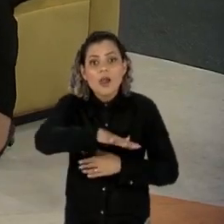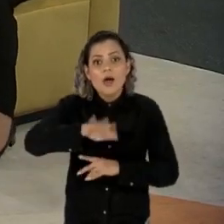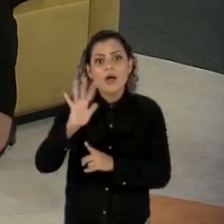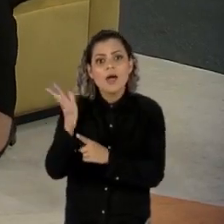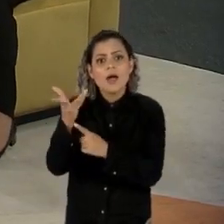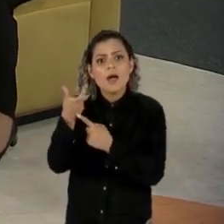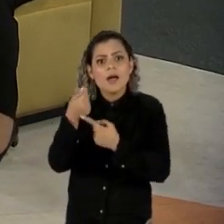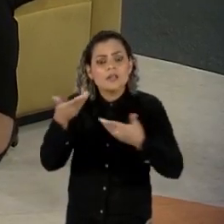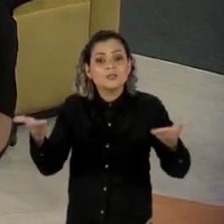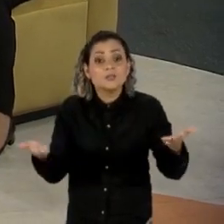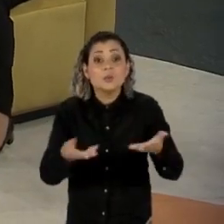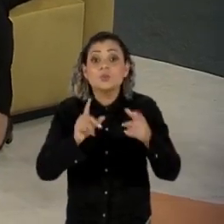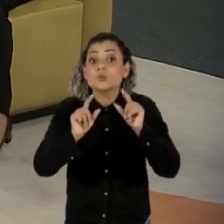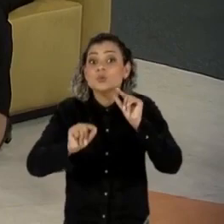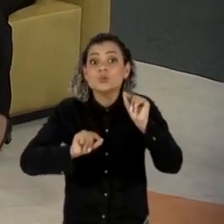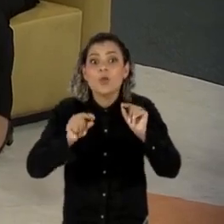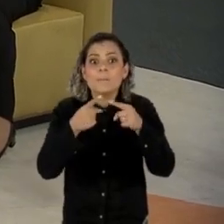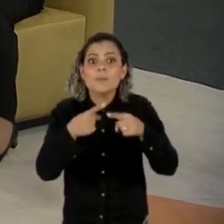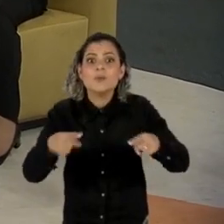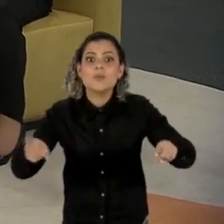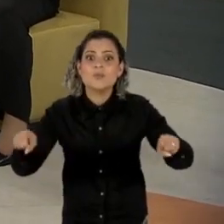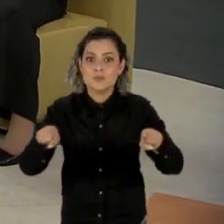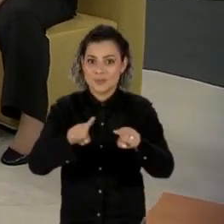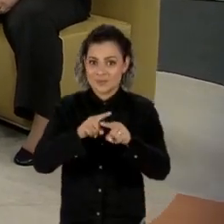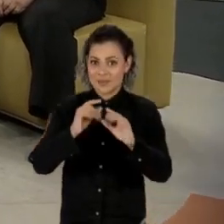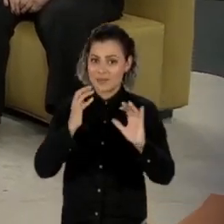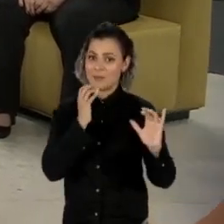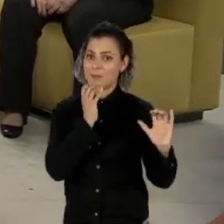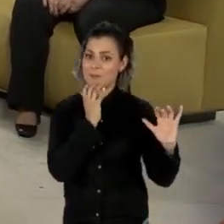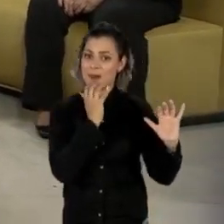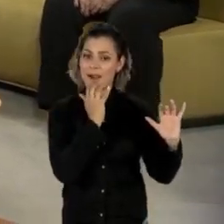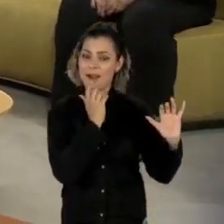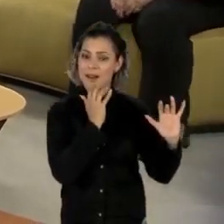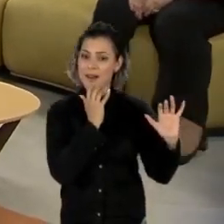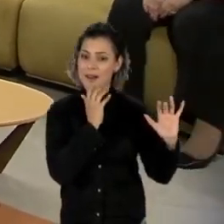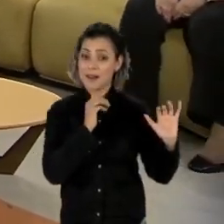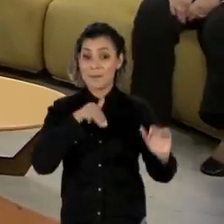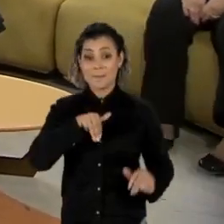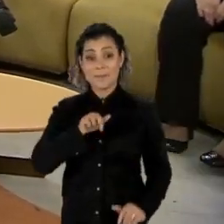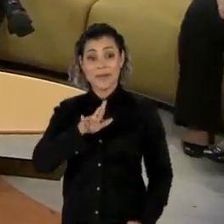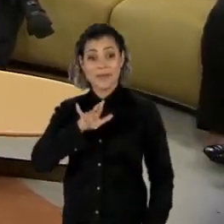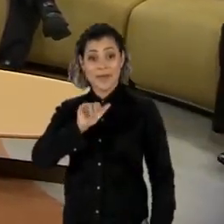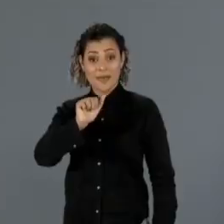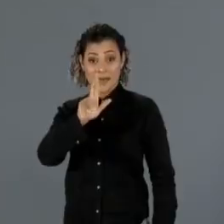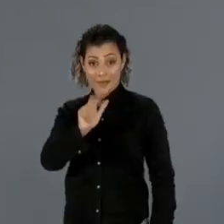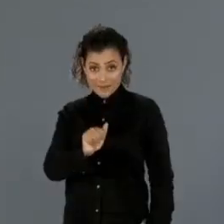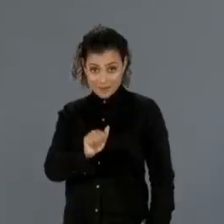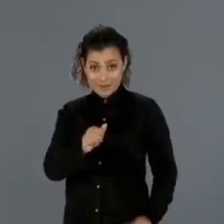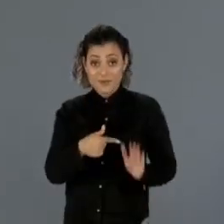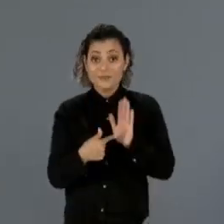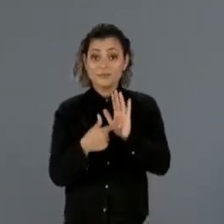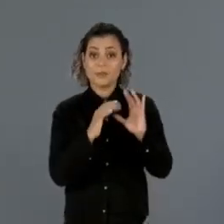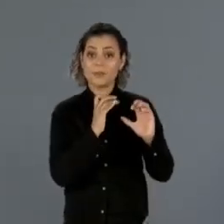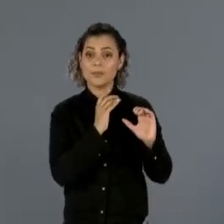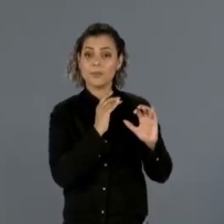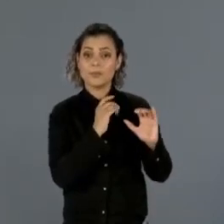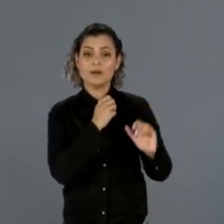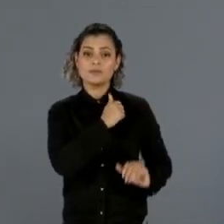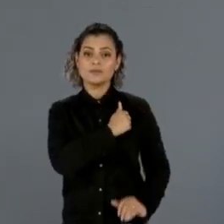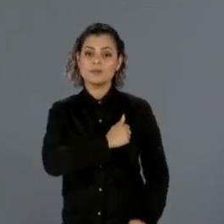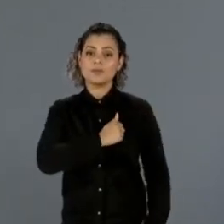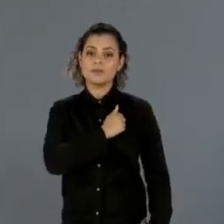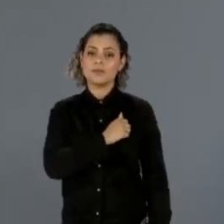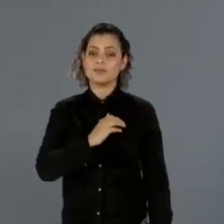artes hoje será de música com a qual tiça e compositora maior morais que mostrará a canção saudade de